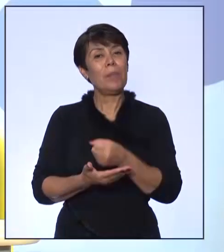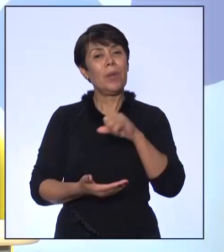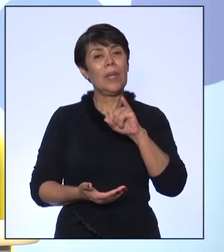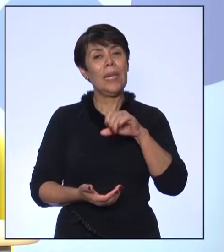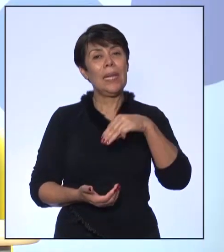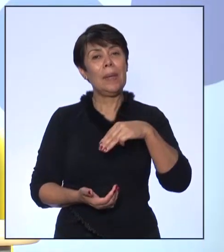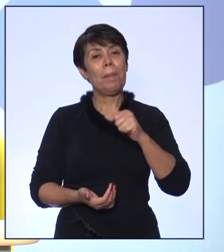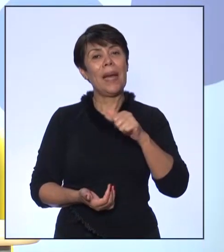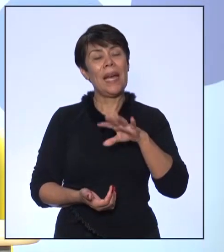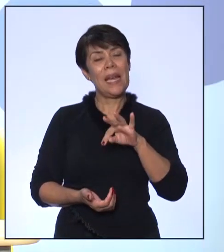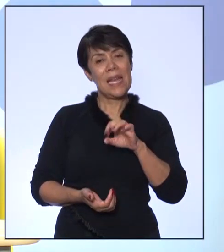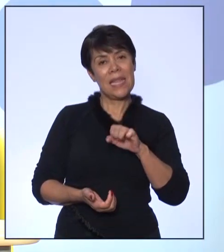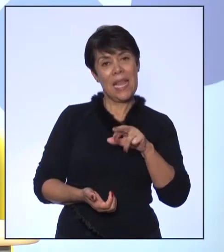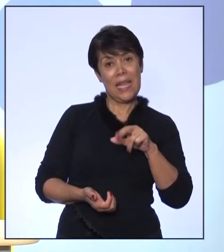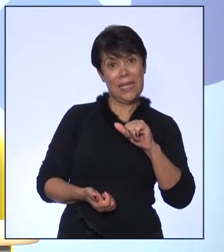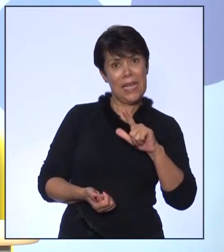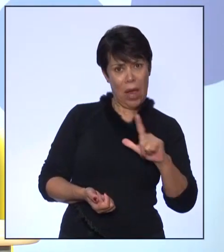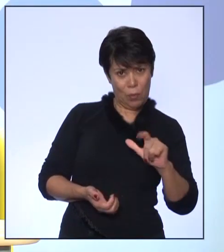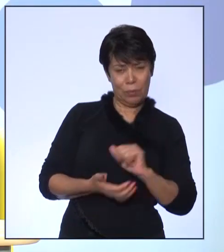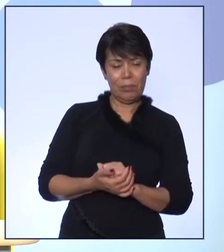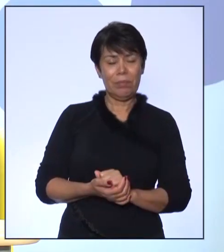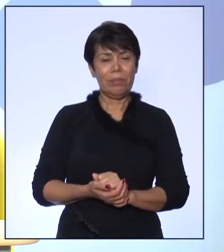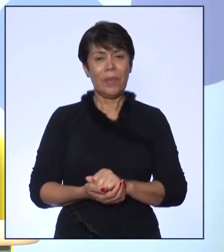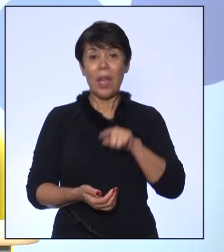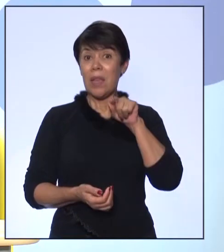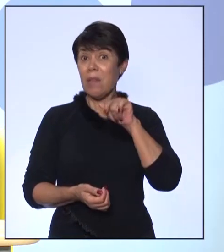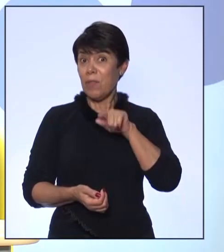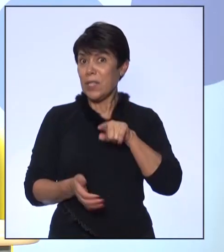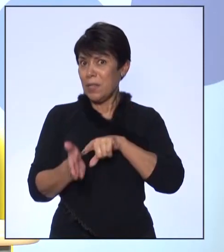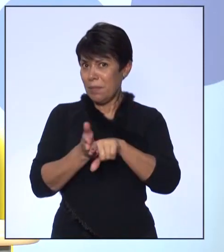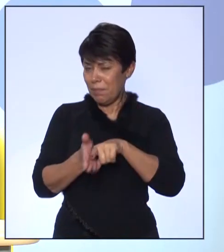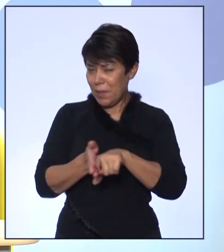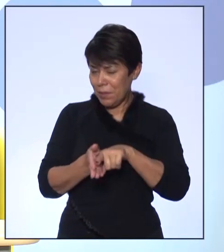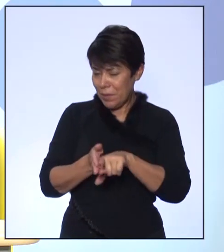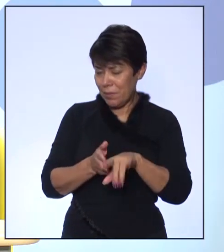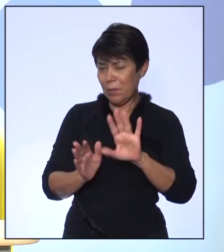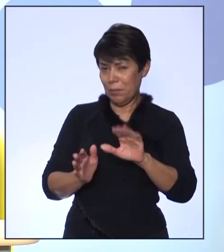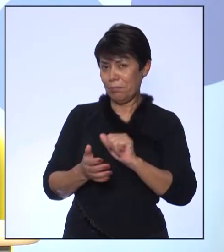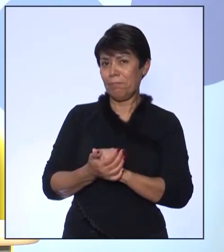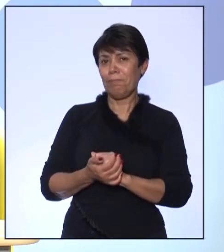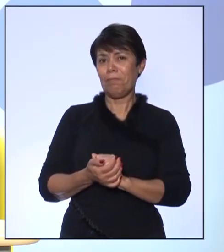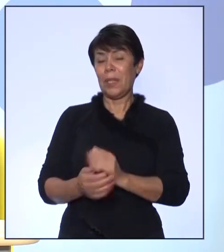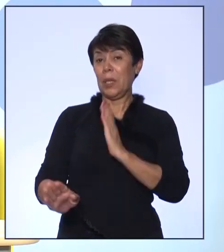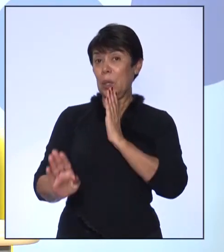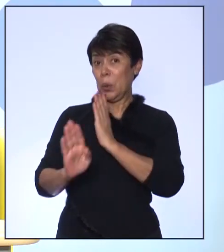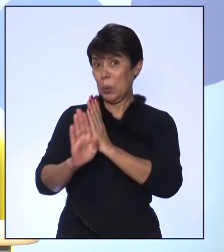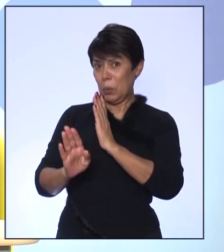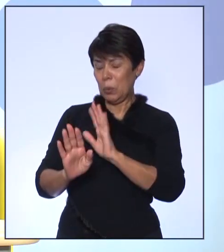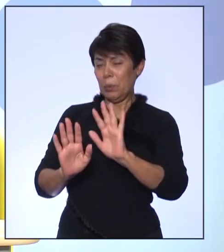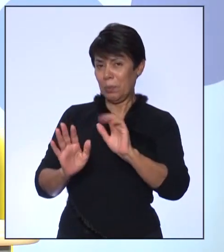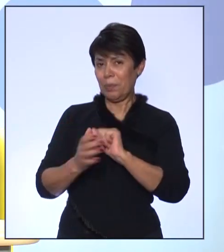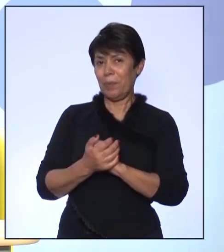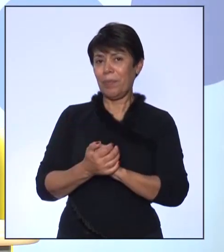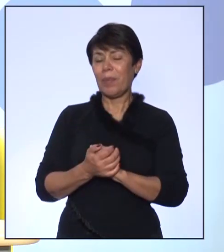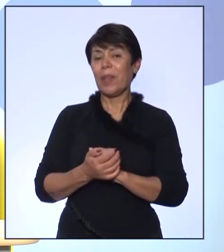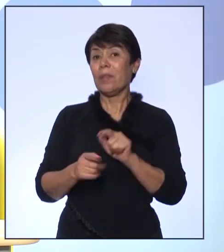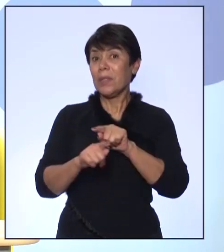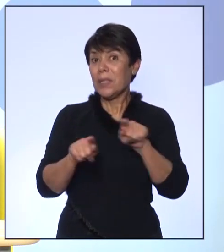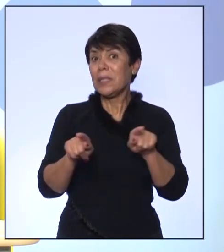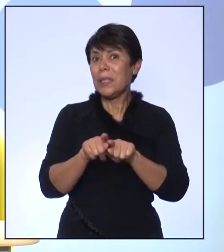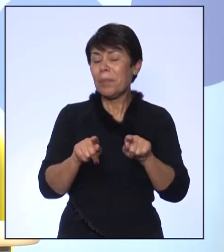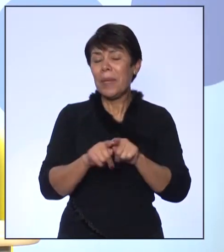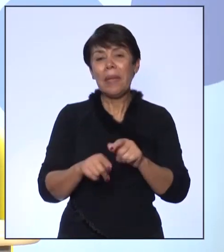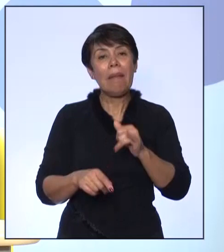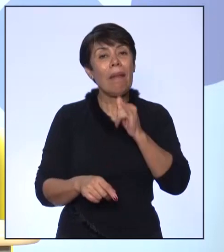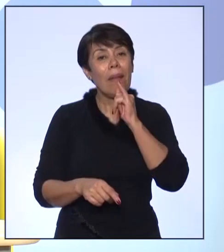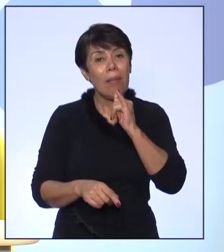aí, dentro dessas fontes, né, que vocês pesquisaram, né, e vocês também vão encontrar